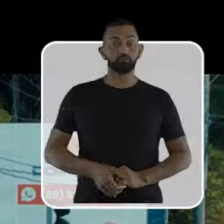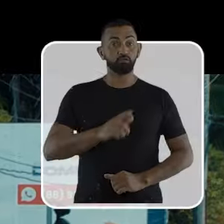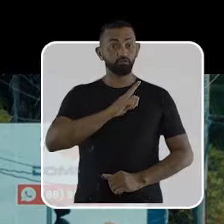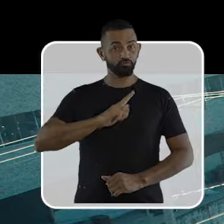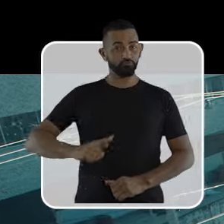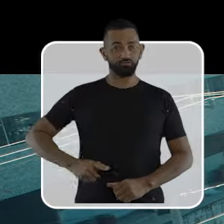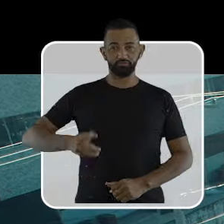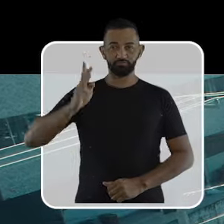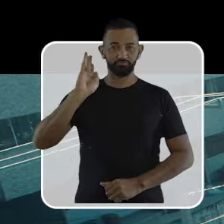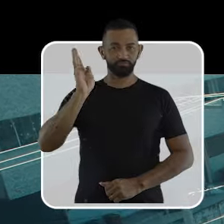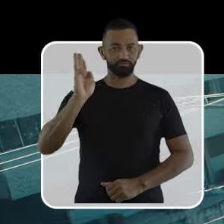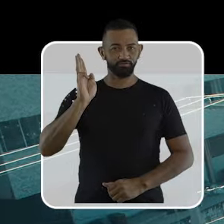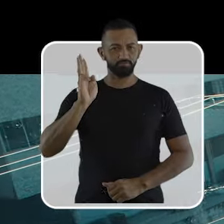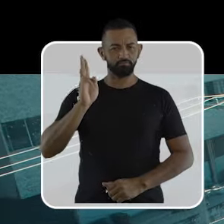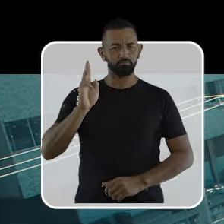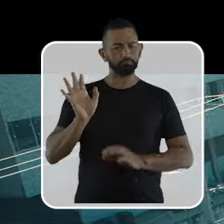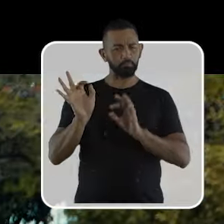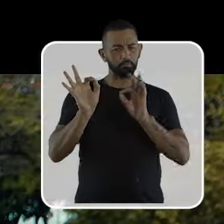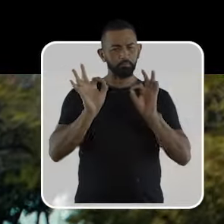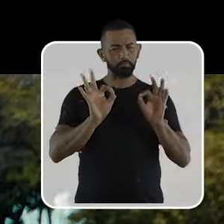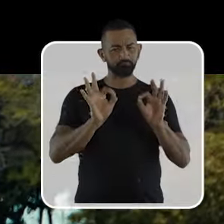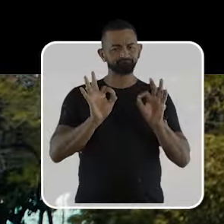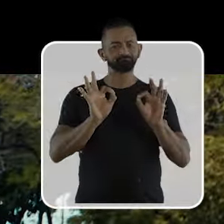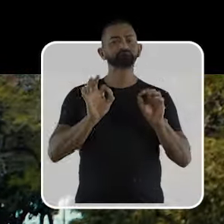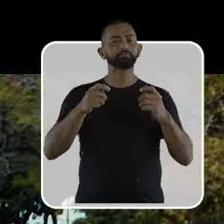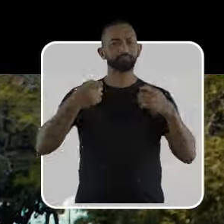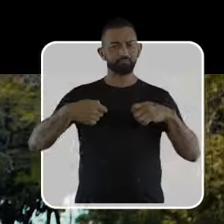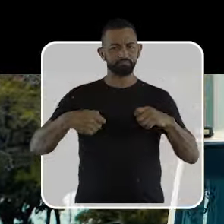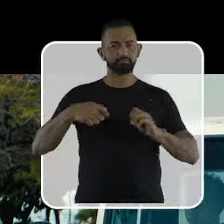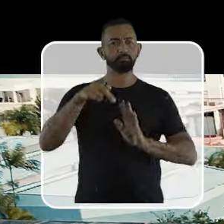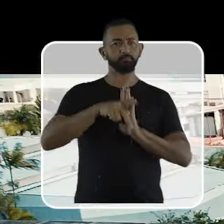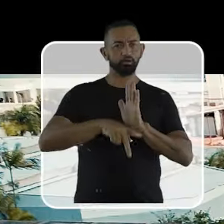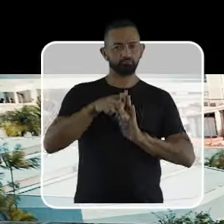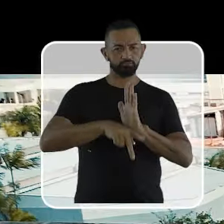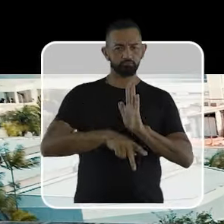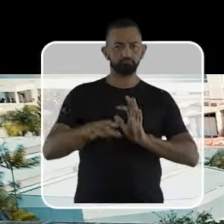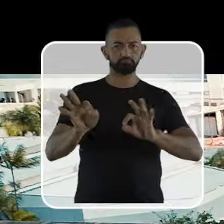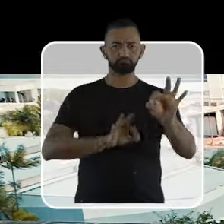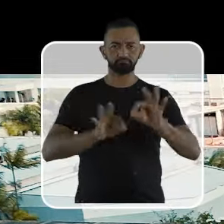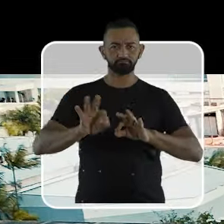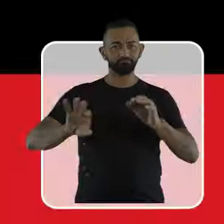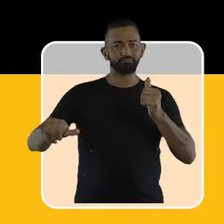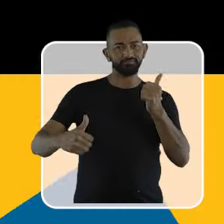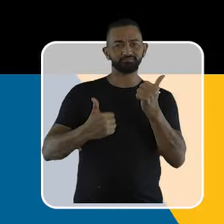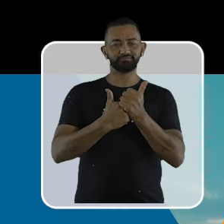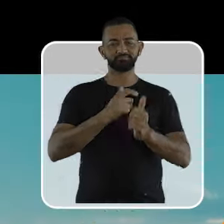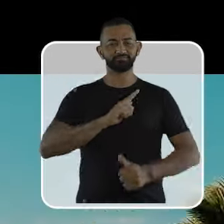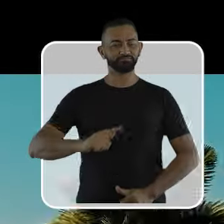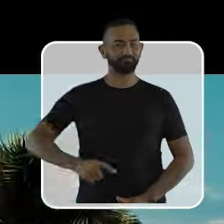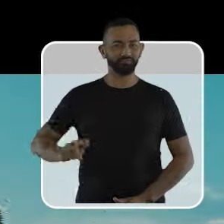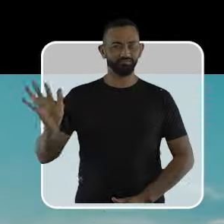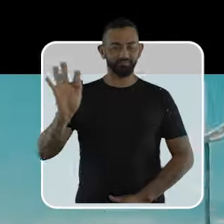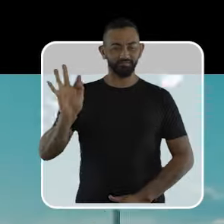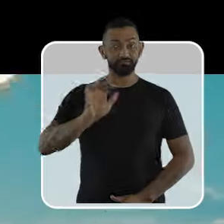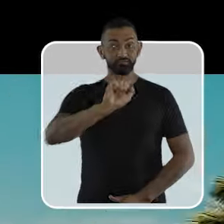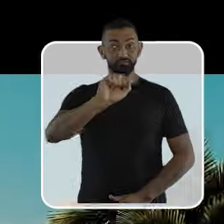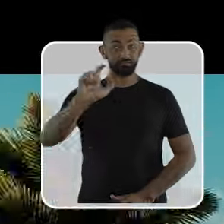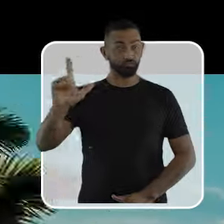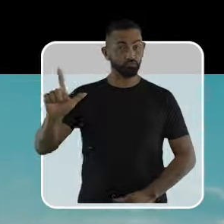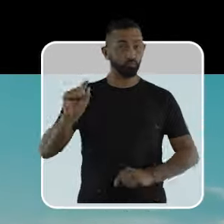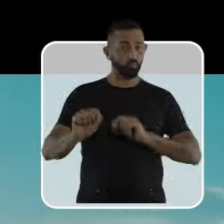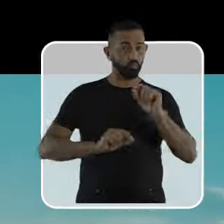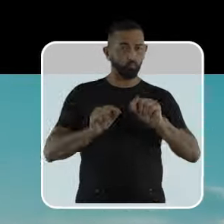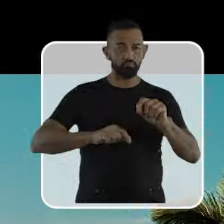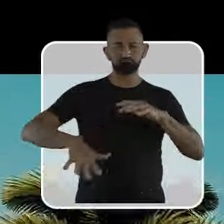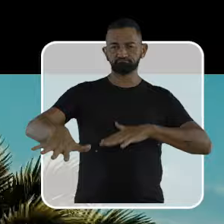governo do Maranhão viu a necessidade, fez o projeto e fechou mais uma parceria com o governo federal. São Luís reforçará sua